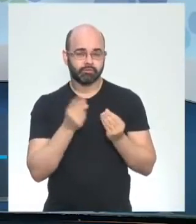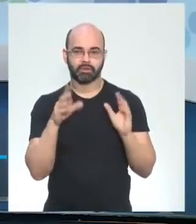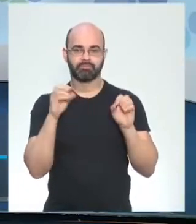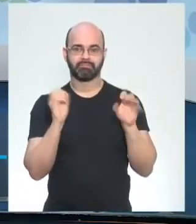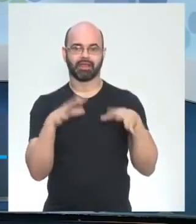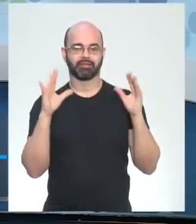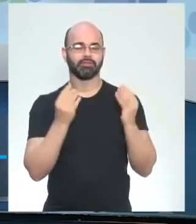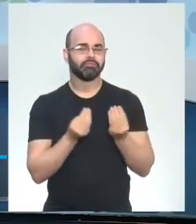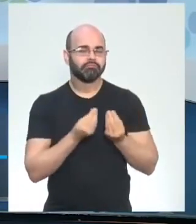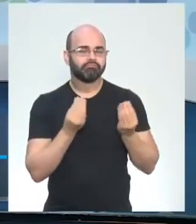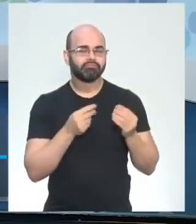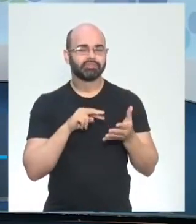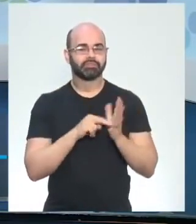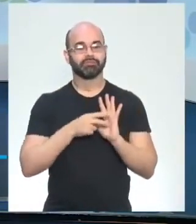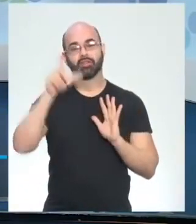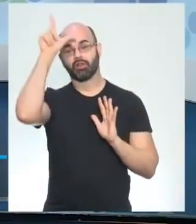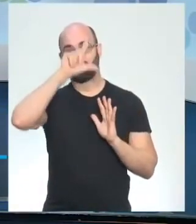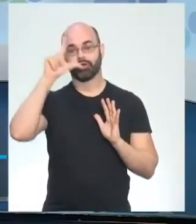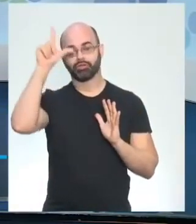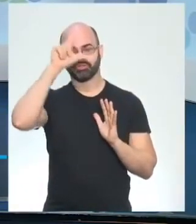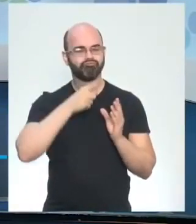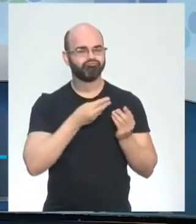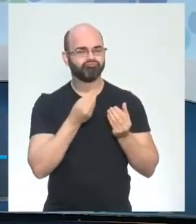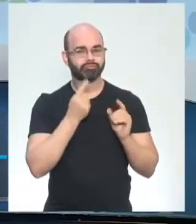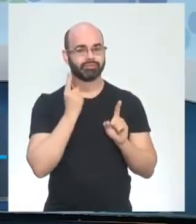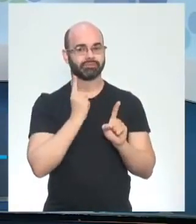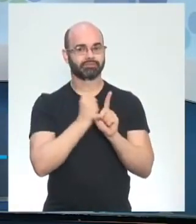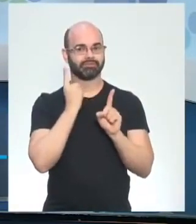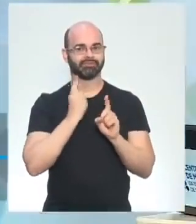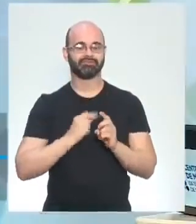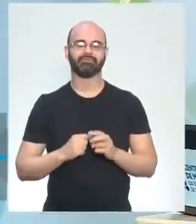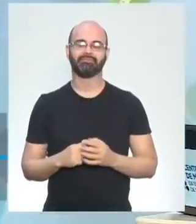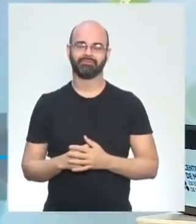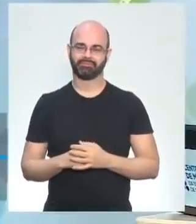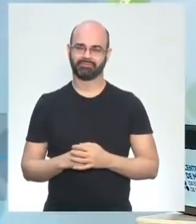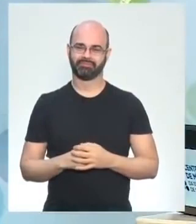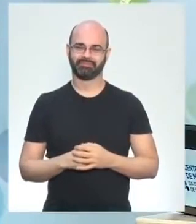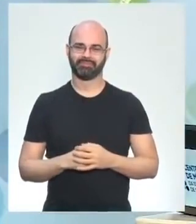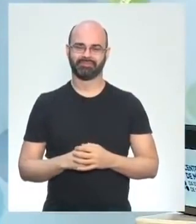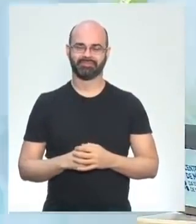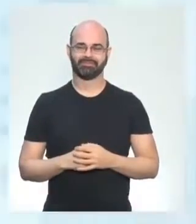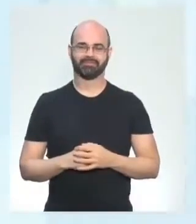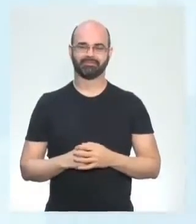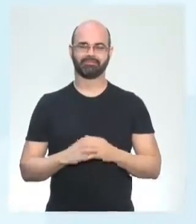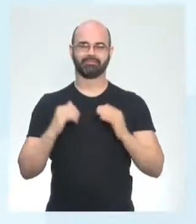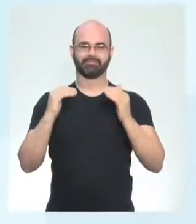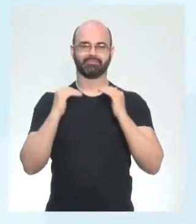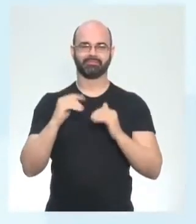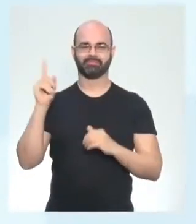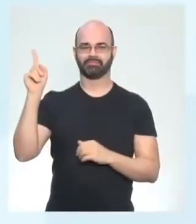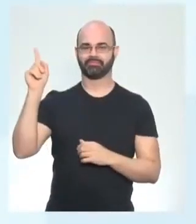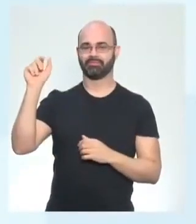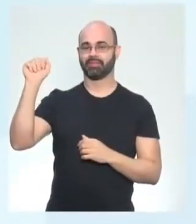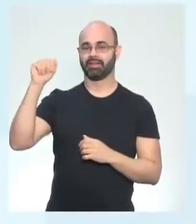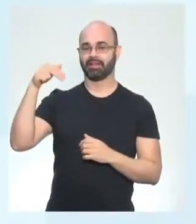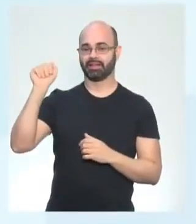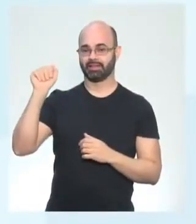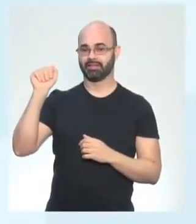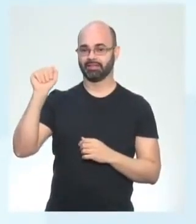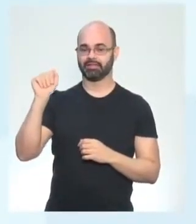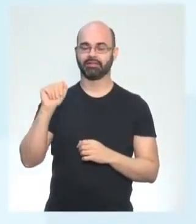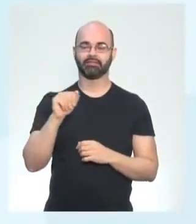isso importante mesmo. saber. Vamos tentar então uma próxima, essa última questão aí, ó. Essa última questão tá assim, ó. Ana